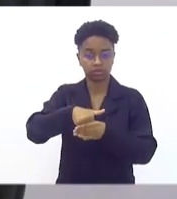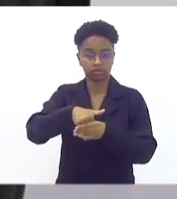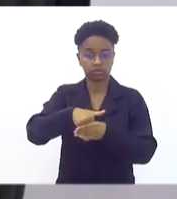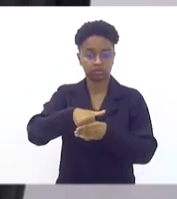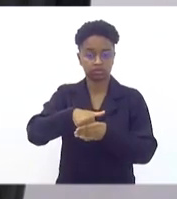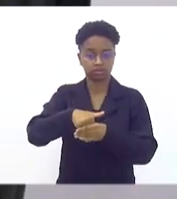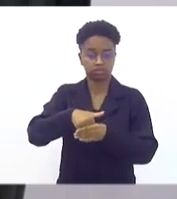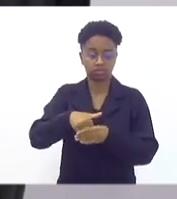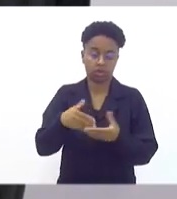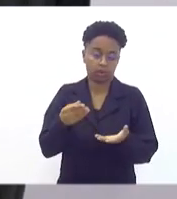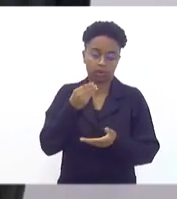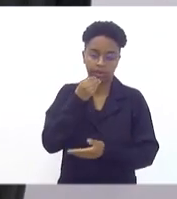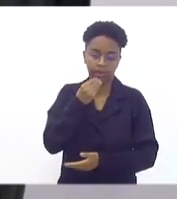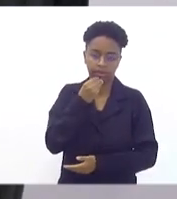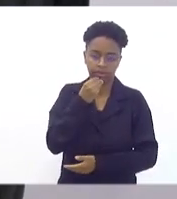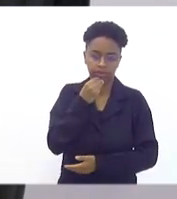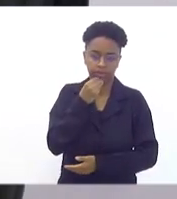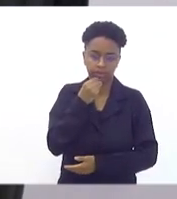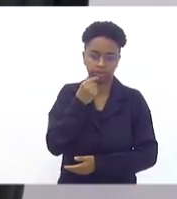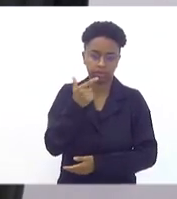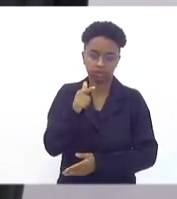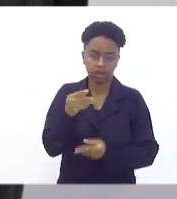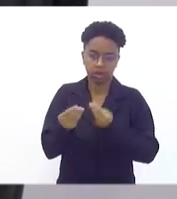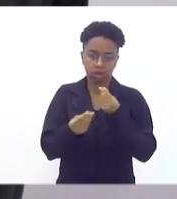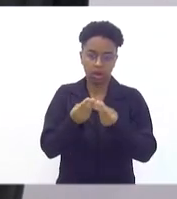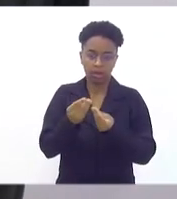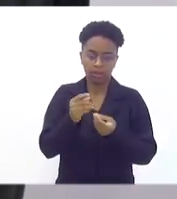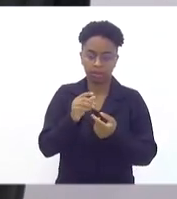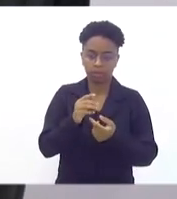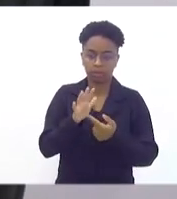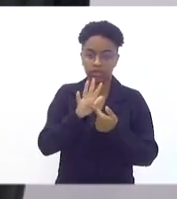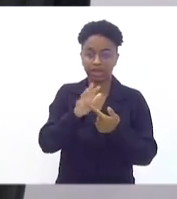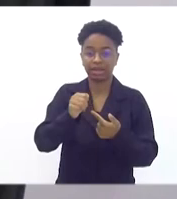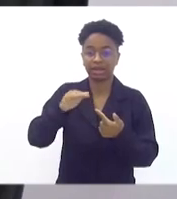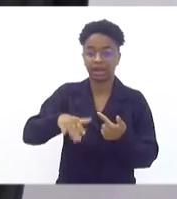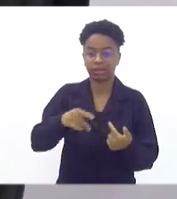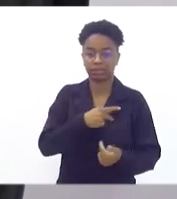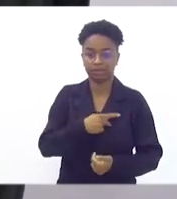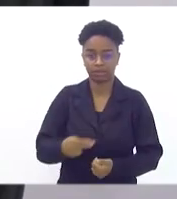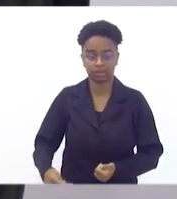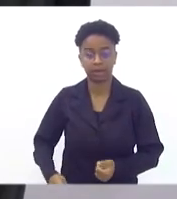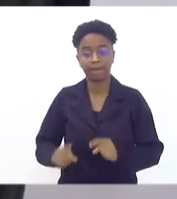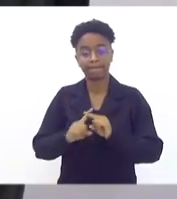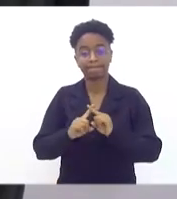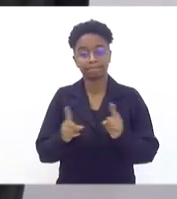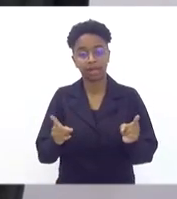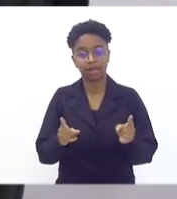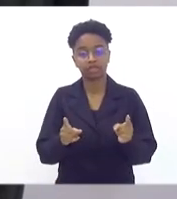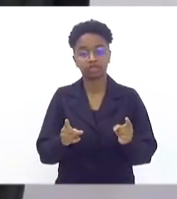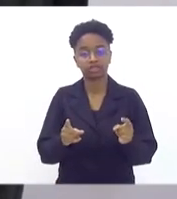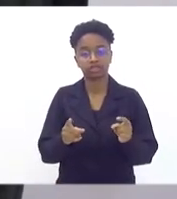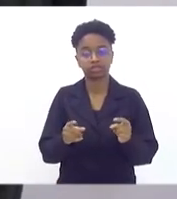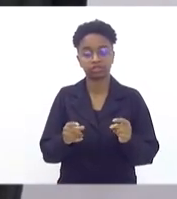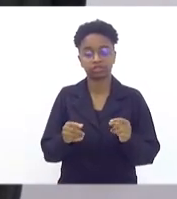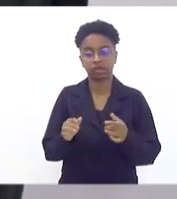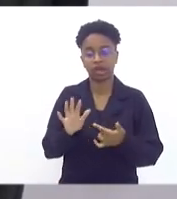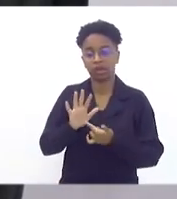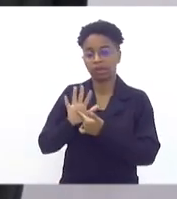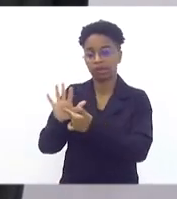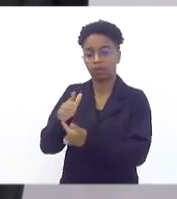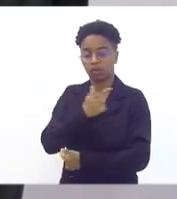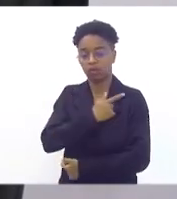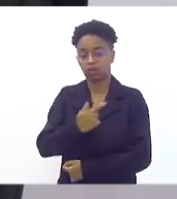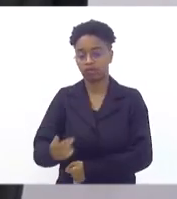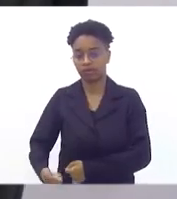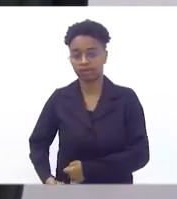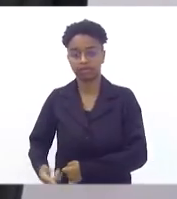o cordão obviamente de determinar quem será o presidente mas é um indicativo ao governo do estado da disposição da